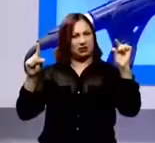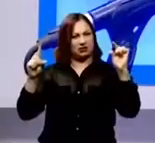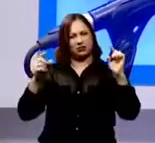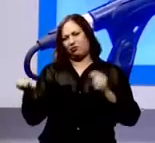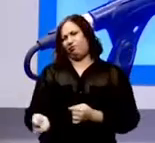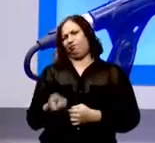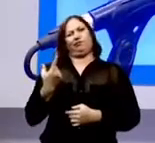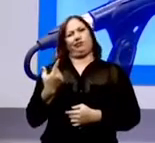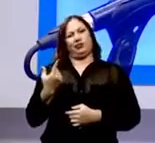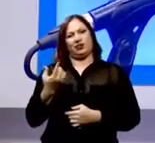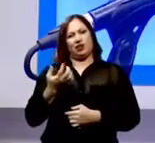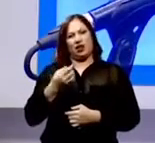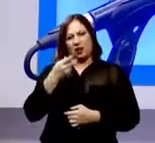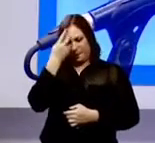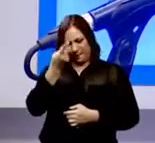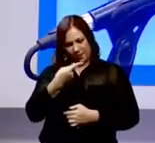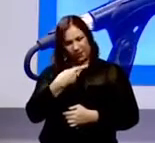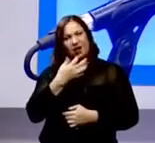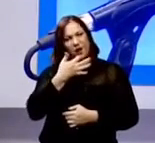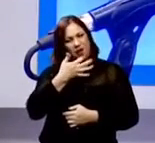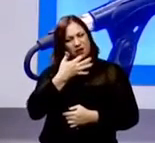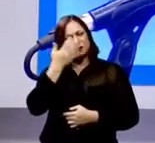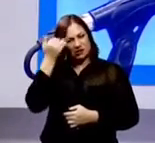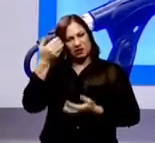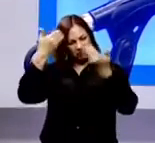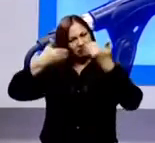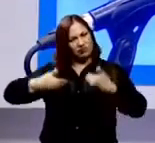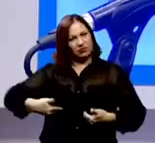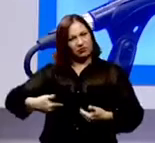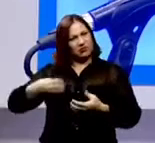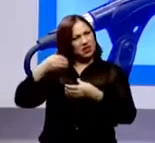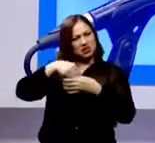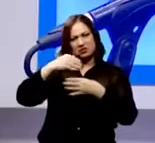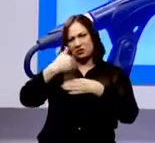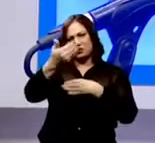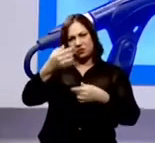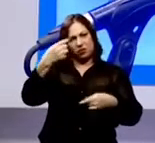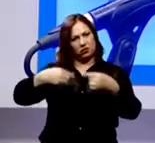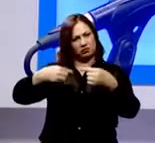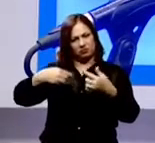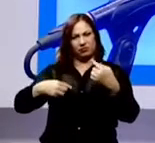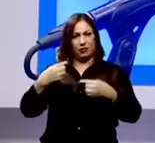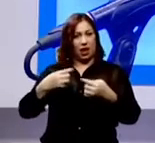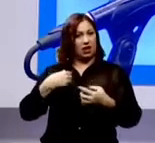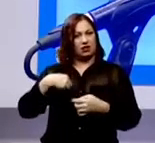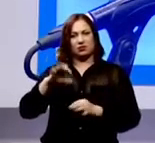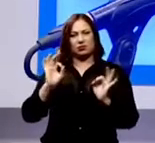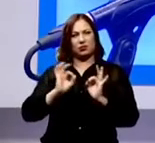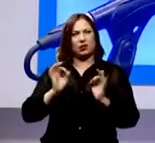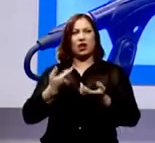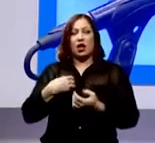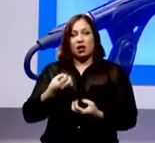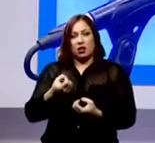e Quem me conhece sabe que esse sou eu dentro e fora do período eleitoral eu sou o mesmo eu não sou um produto the Market isso na verdade